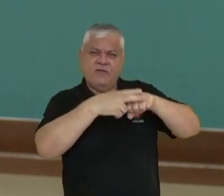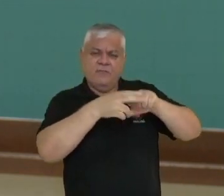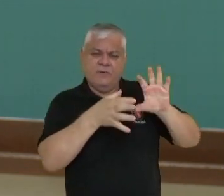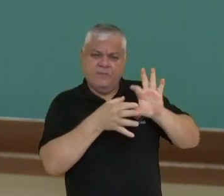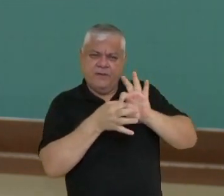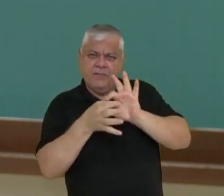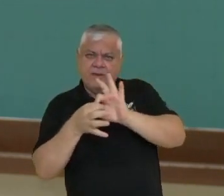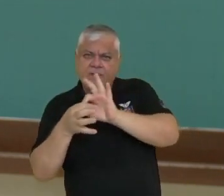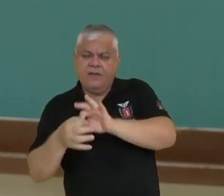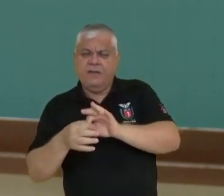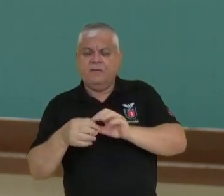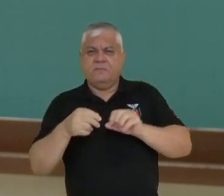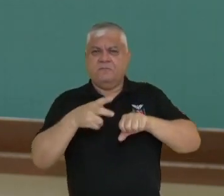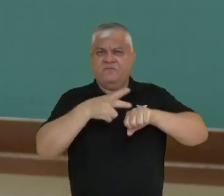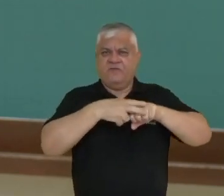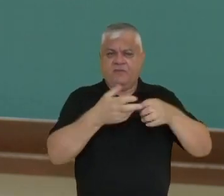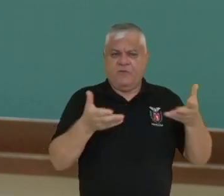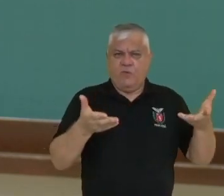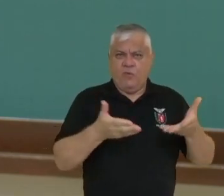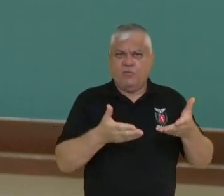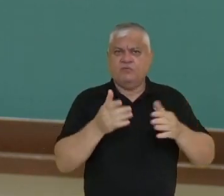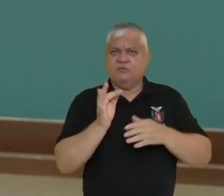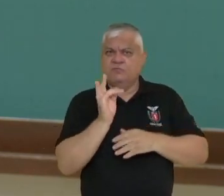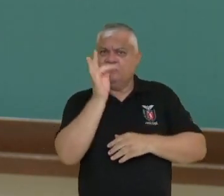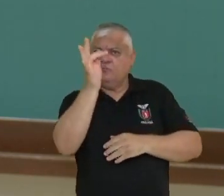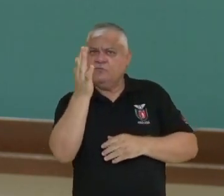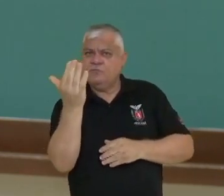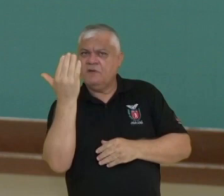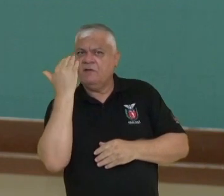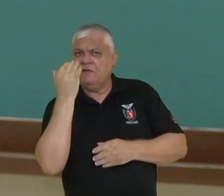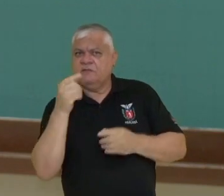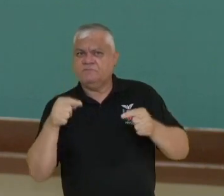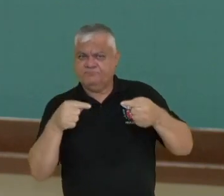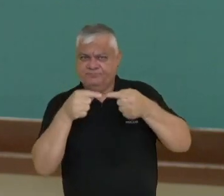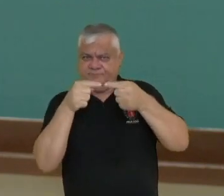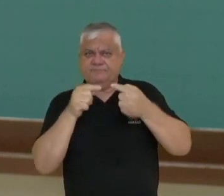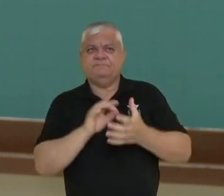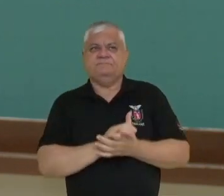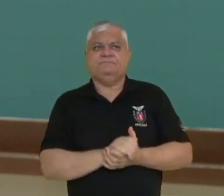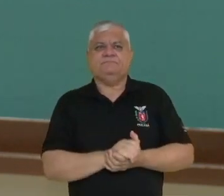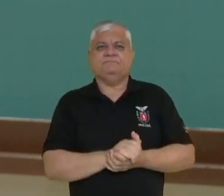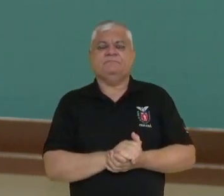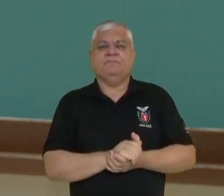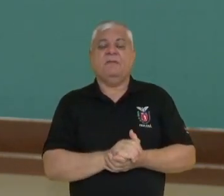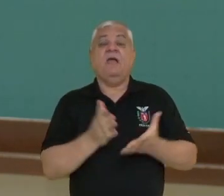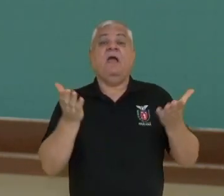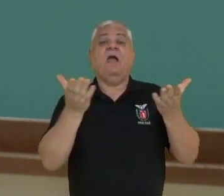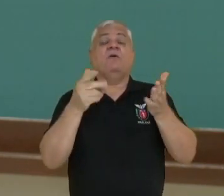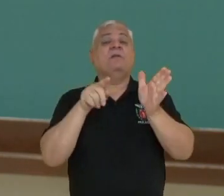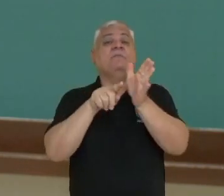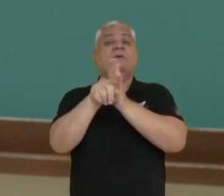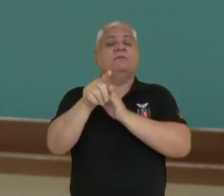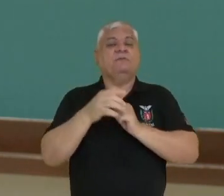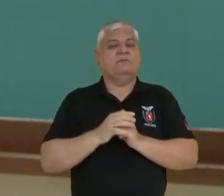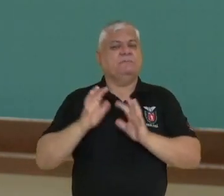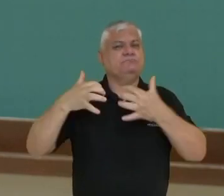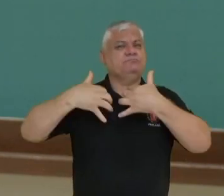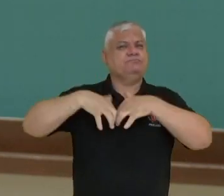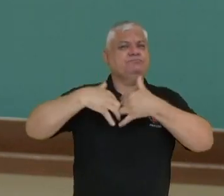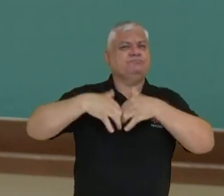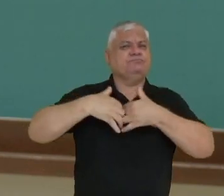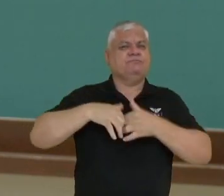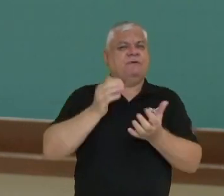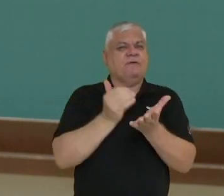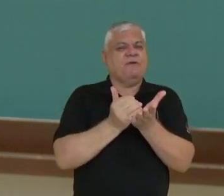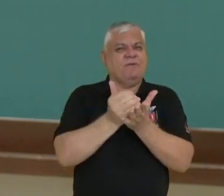tempo verbal no modo indicativo, beleza? Agora aquela perguntinha, inicial,